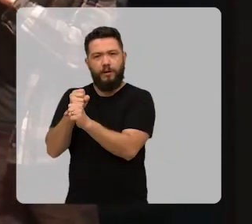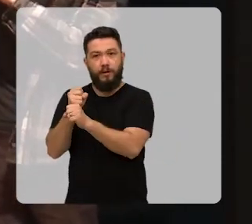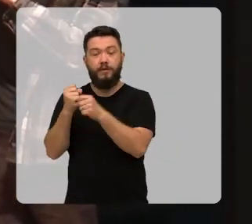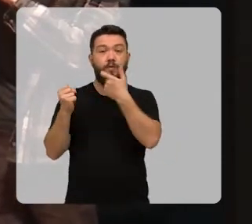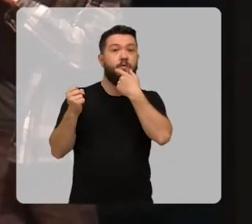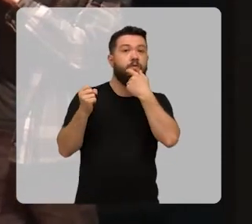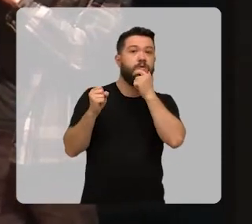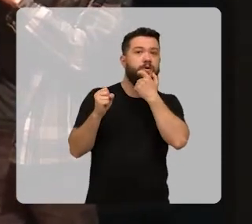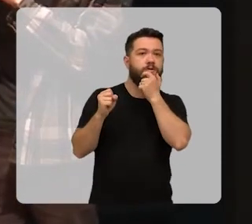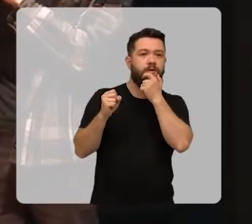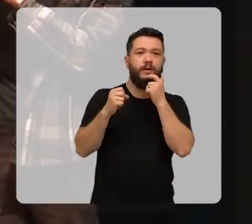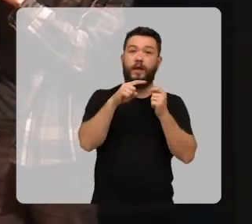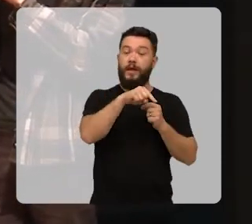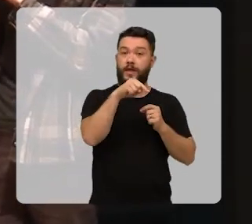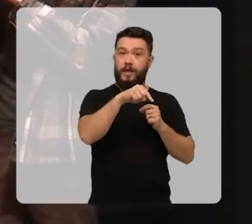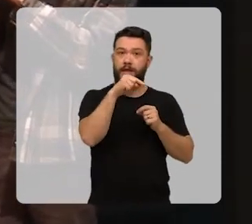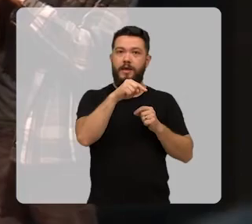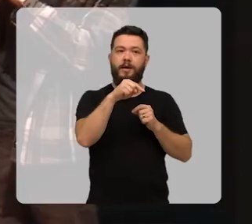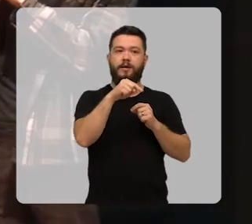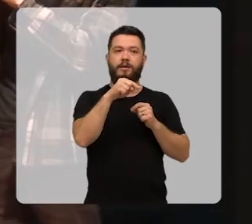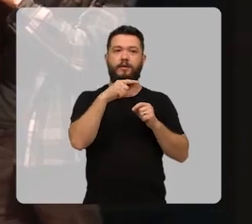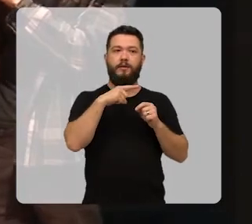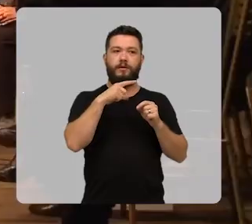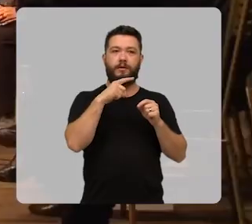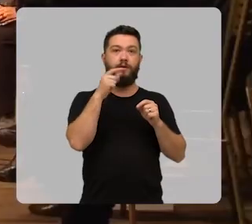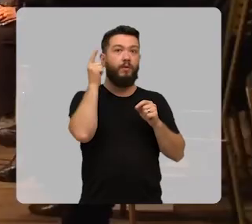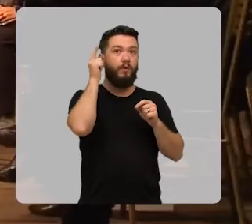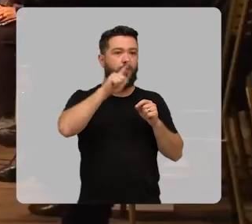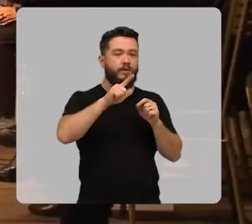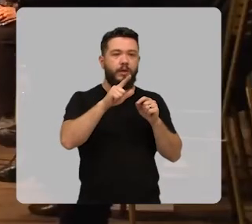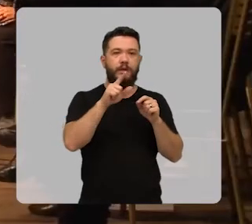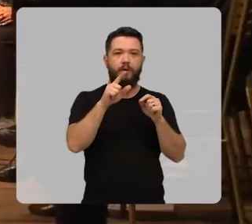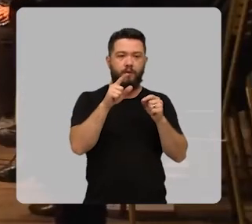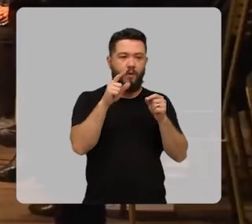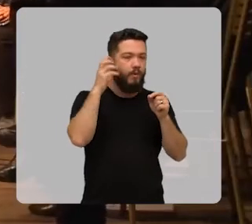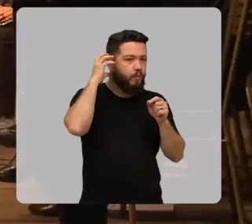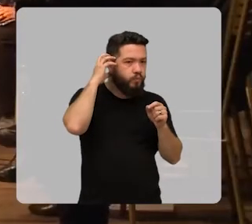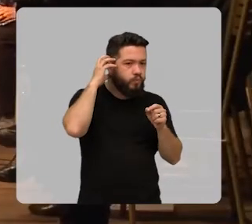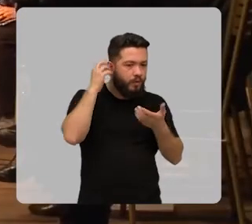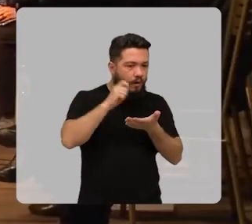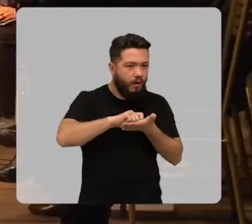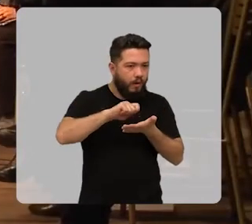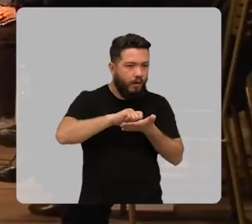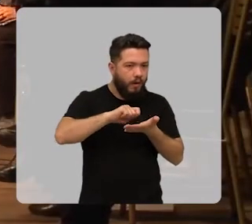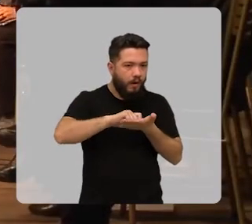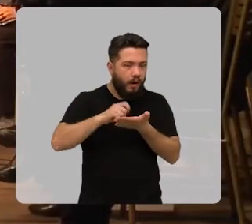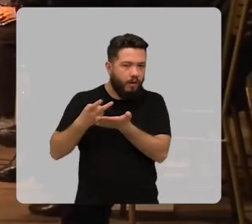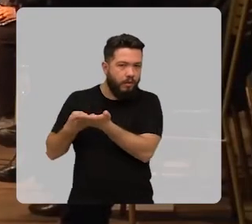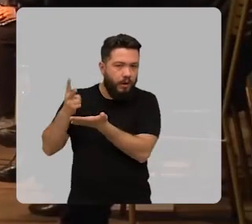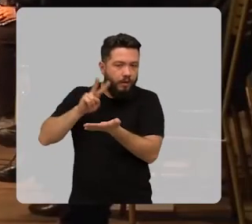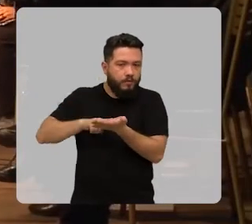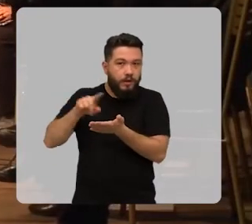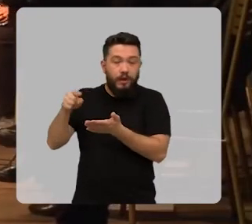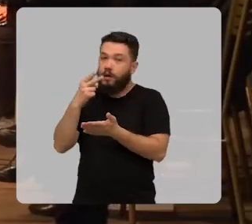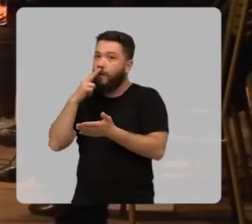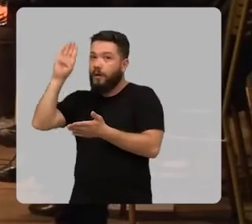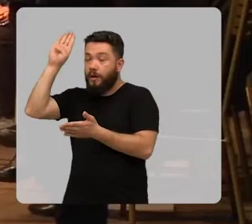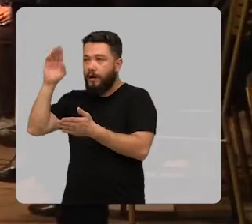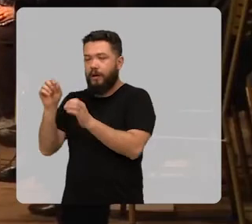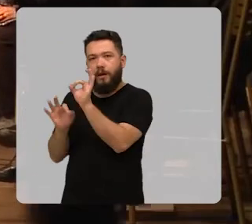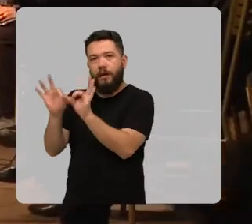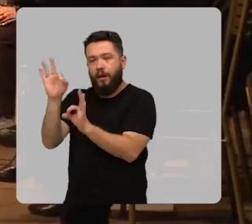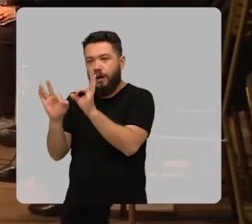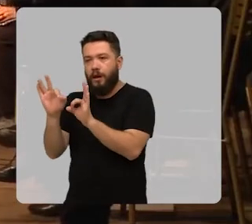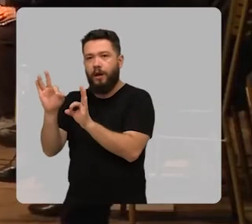a partir mais ou menos dos primeiros anos da segunda guerra mundial os ingleses através do sistema deles de criptografia que era o sistema